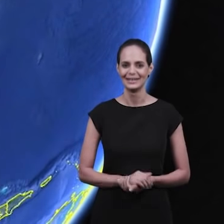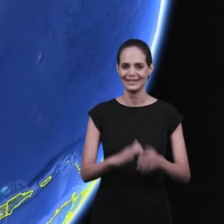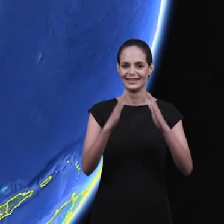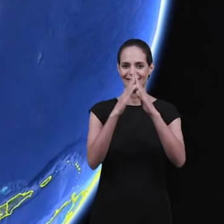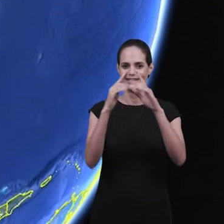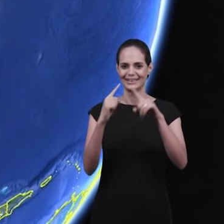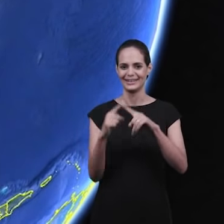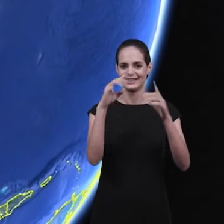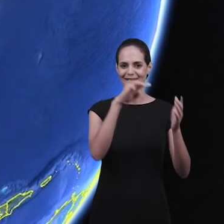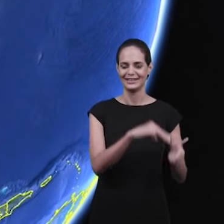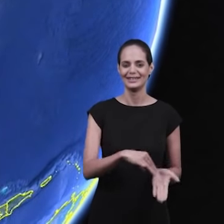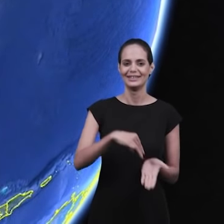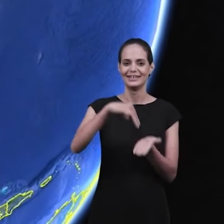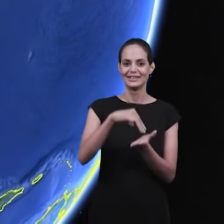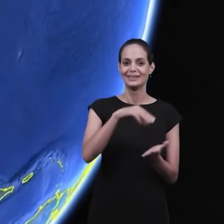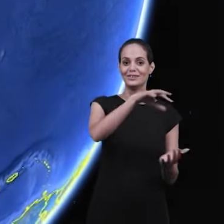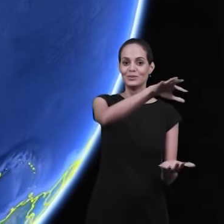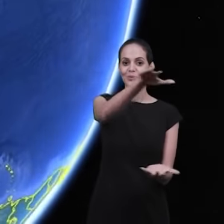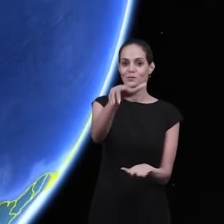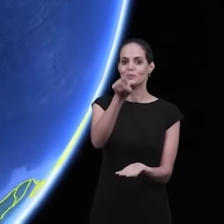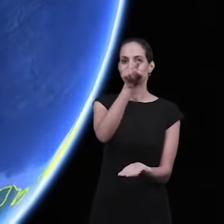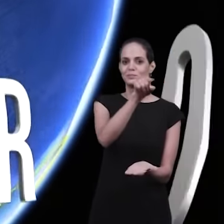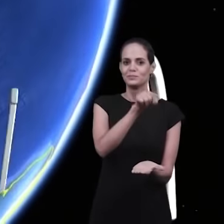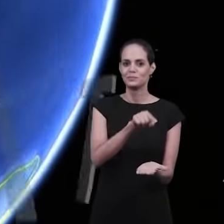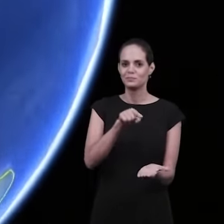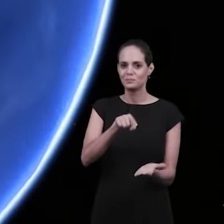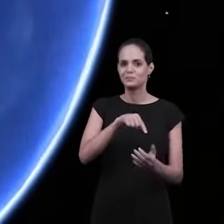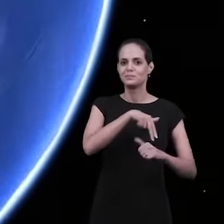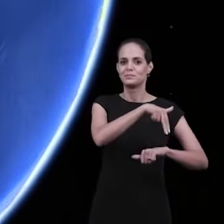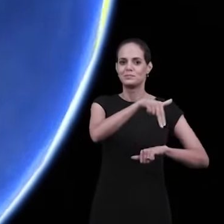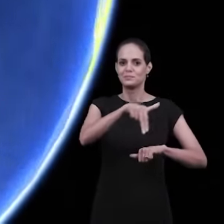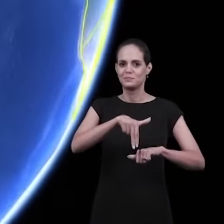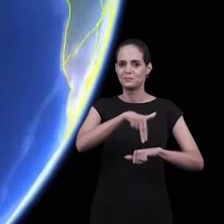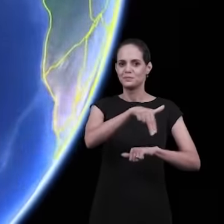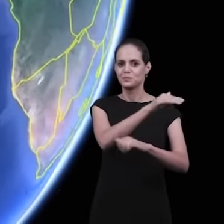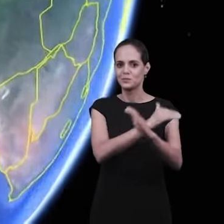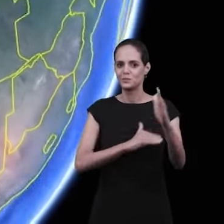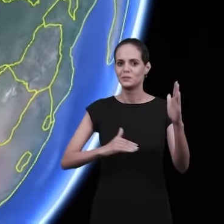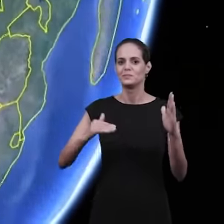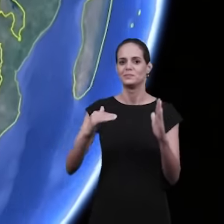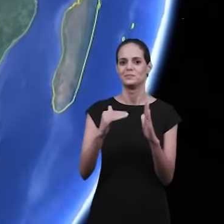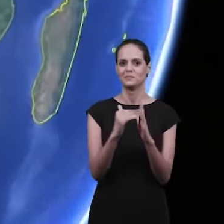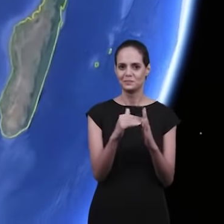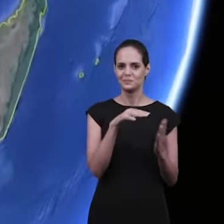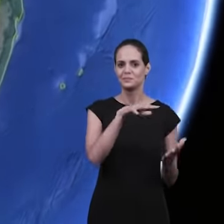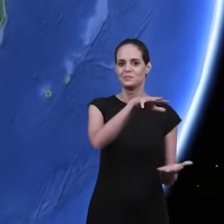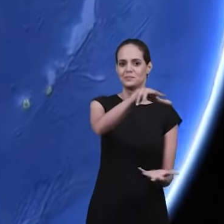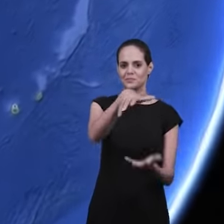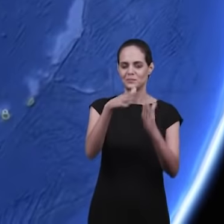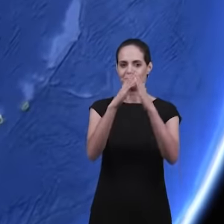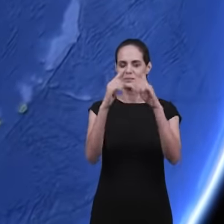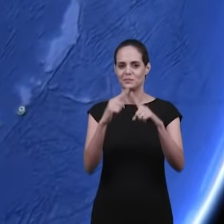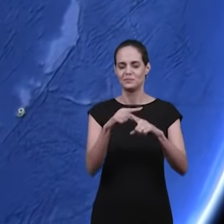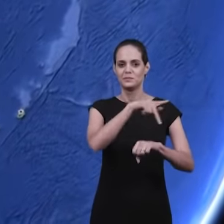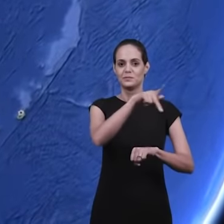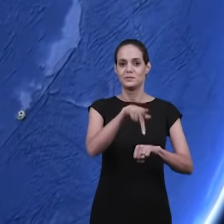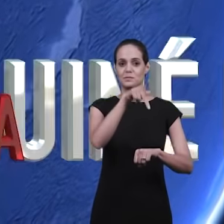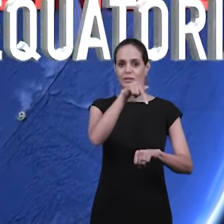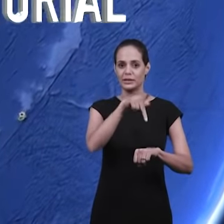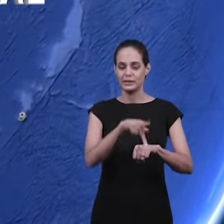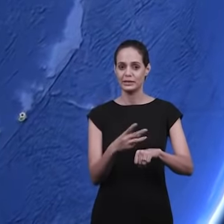Igreja Cristã Maranata está presente em nações de todos os continentes do planeta. Igrejas de países nas